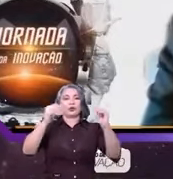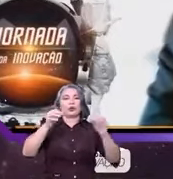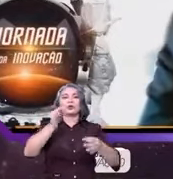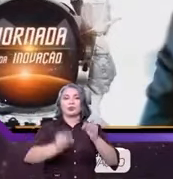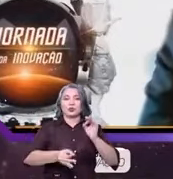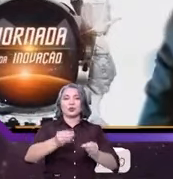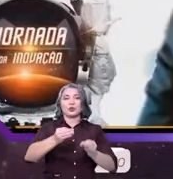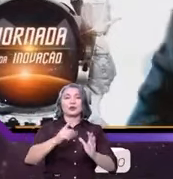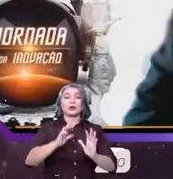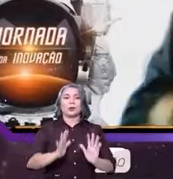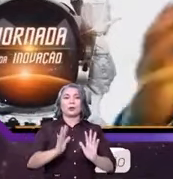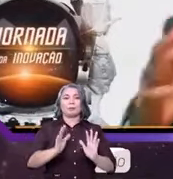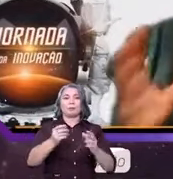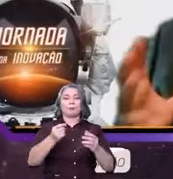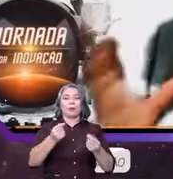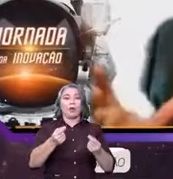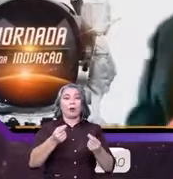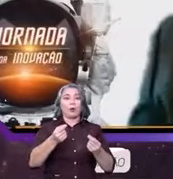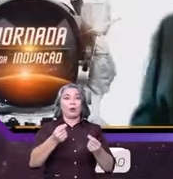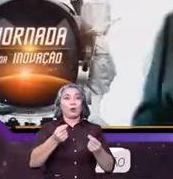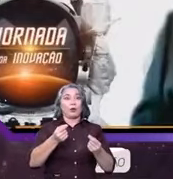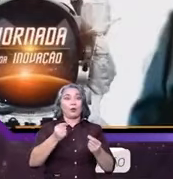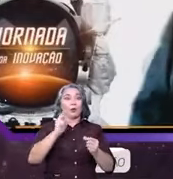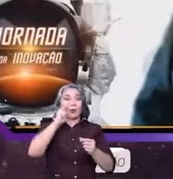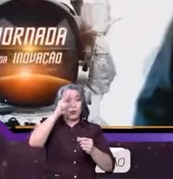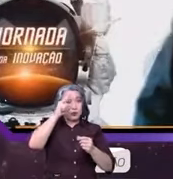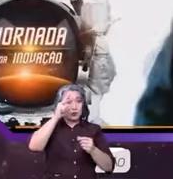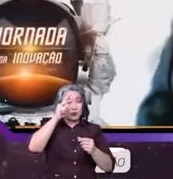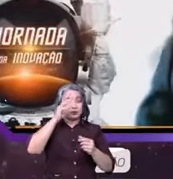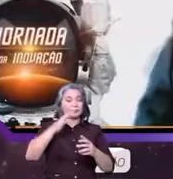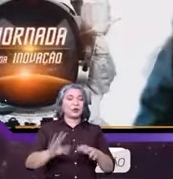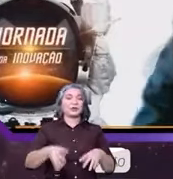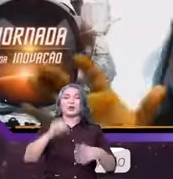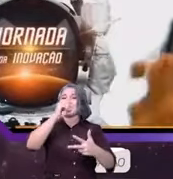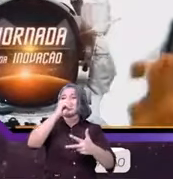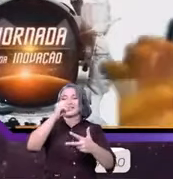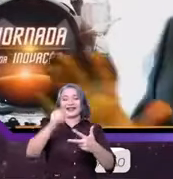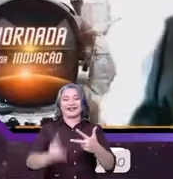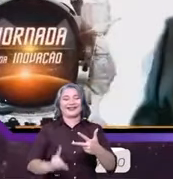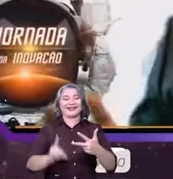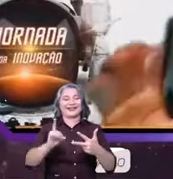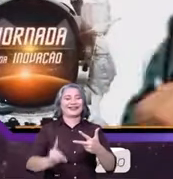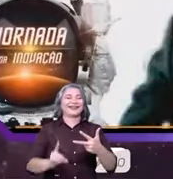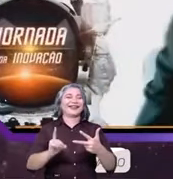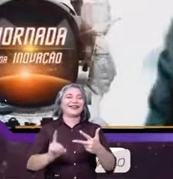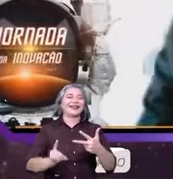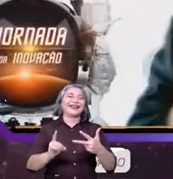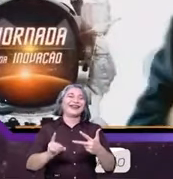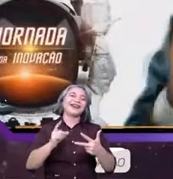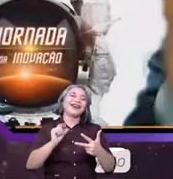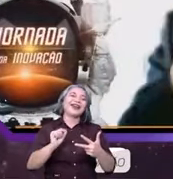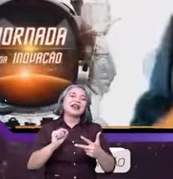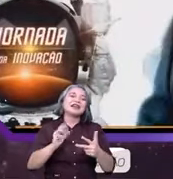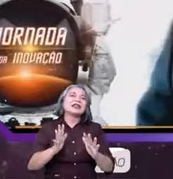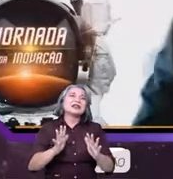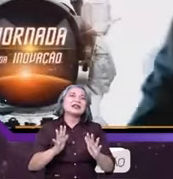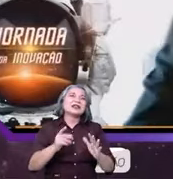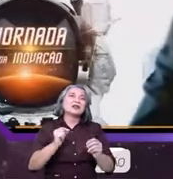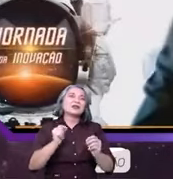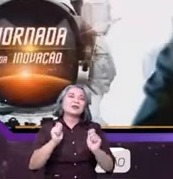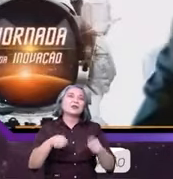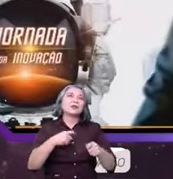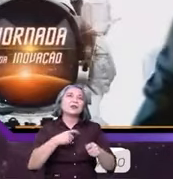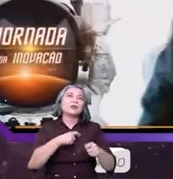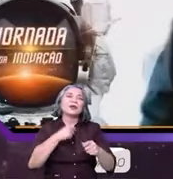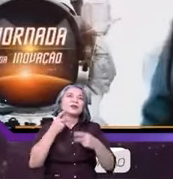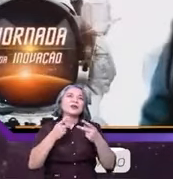ele não adianta para nós encontrarmos a solução perfeita para o problema errado, como foi dito pelo